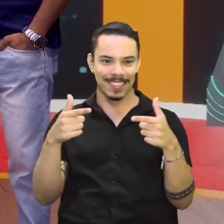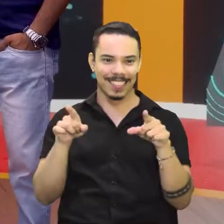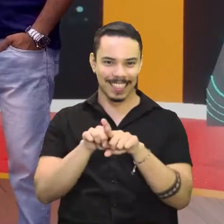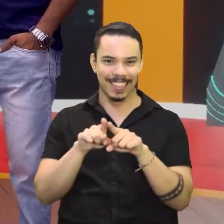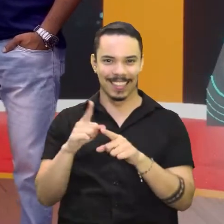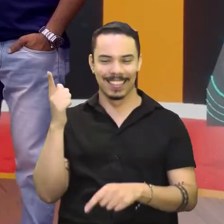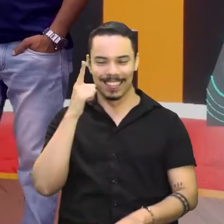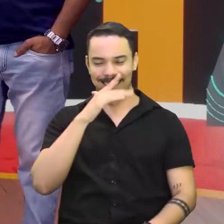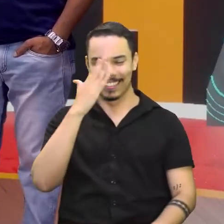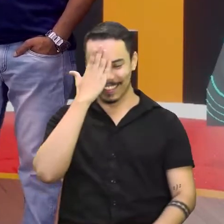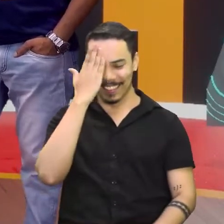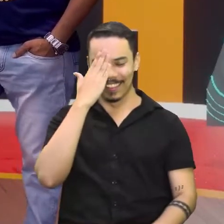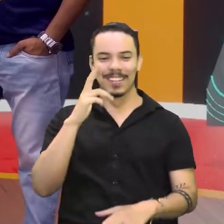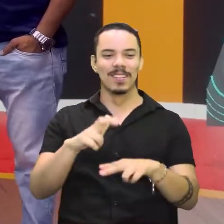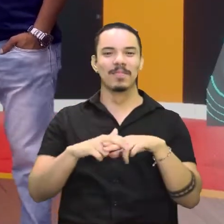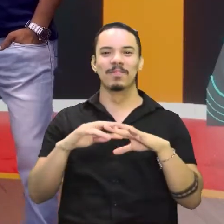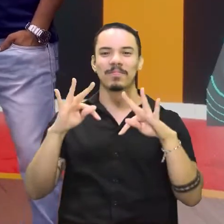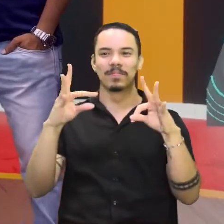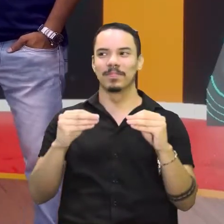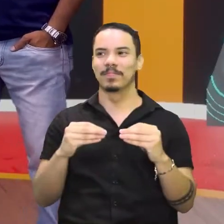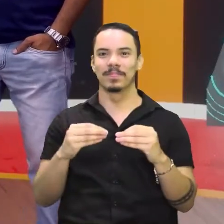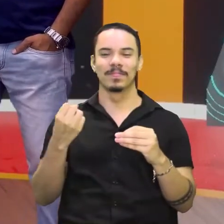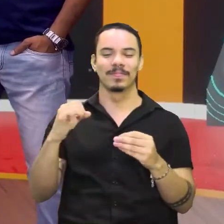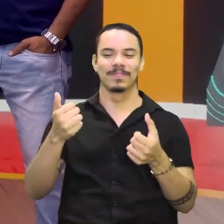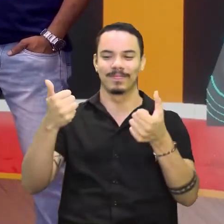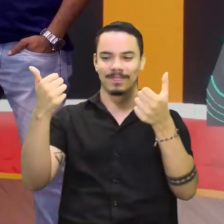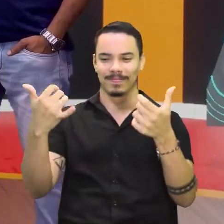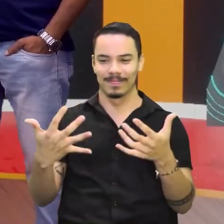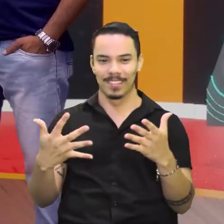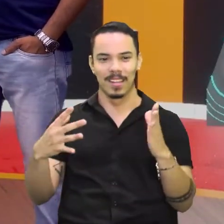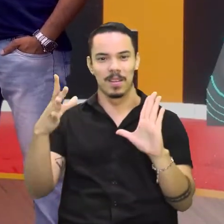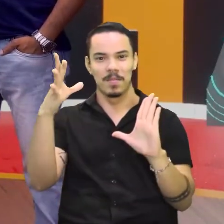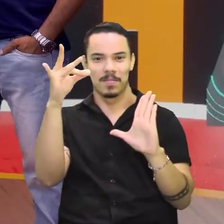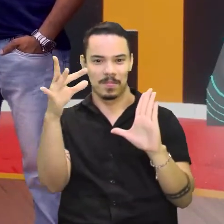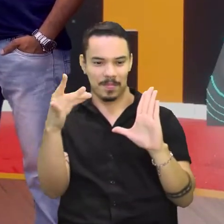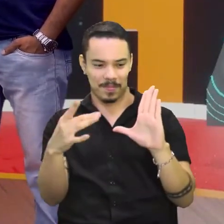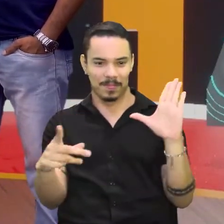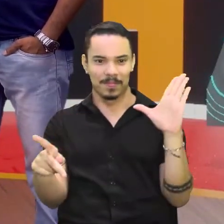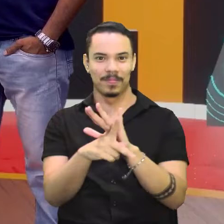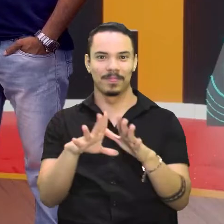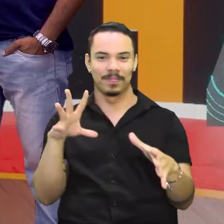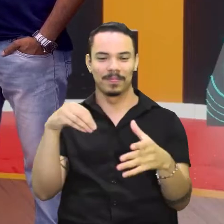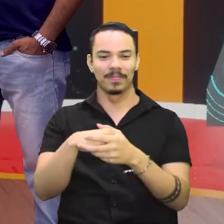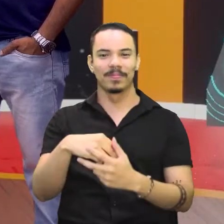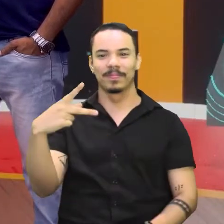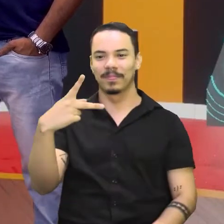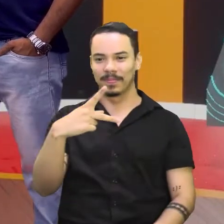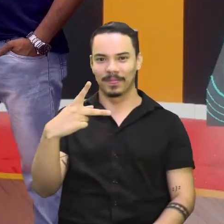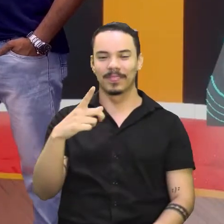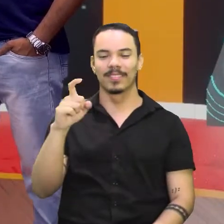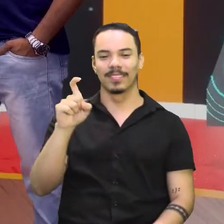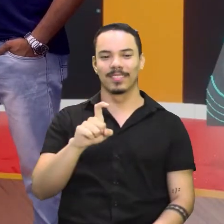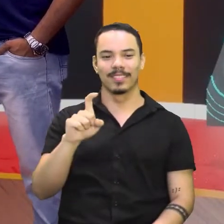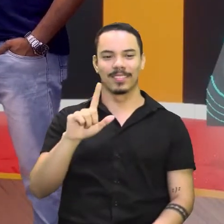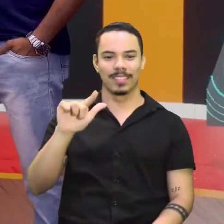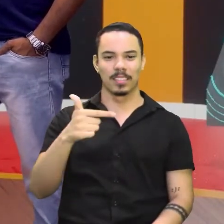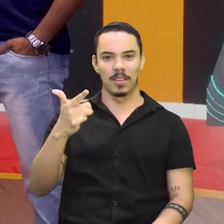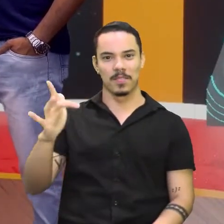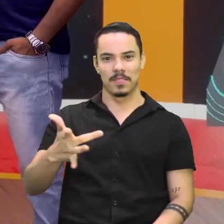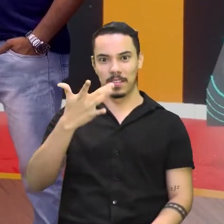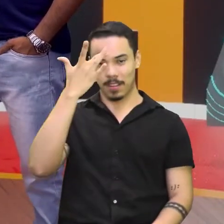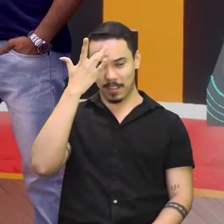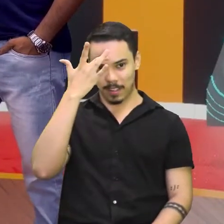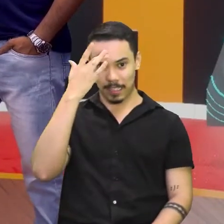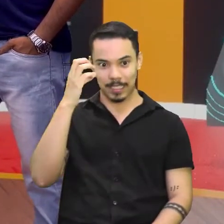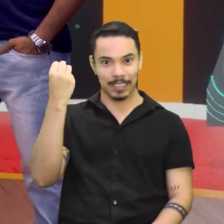Tibum. E aí? Quando a gente fala de propriedades da potência? Aqui, ó, agora x ao as quadrado propriedades vezes eu vou x. decorar. Se